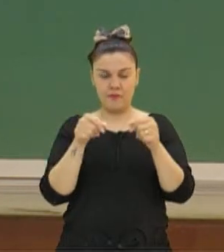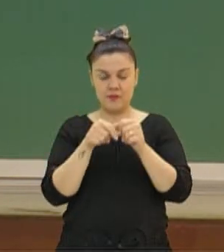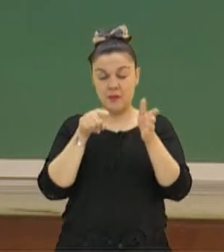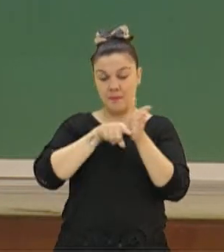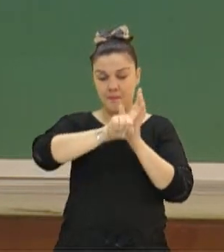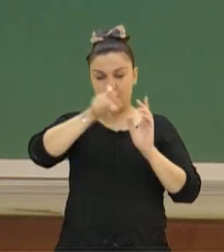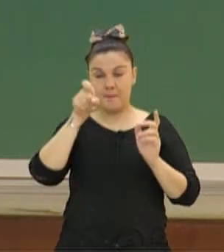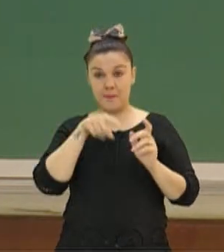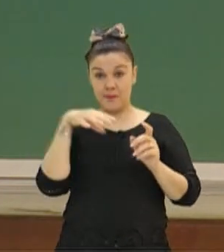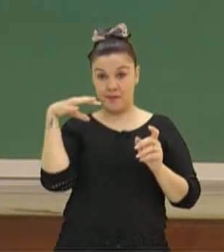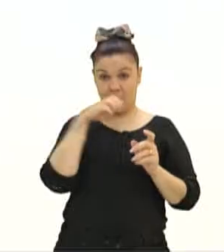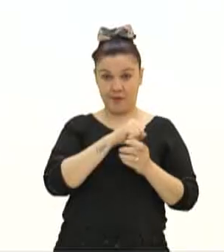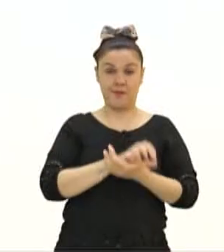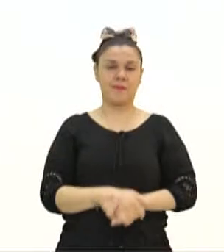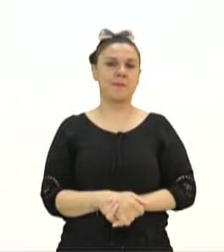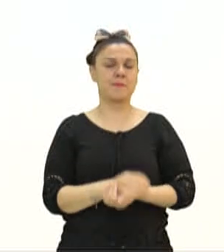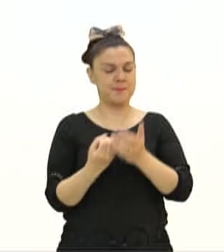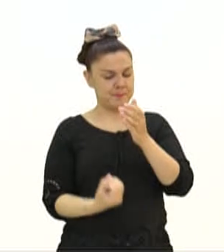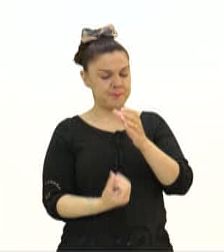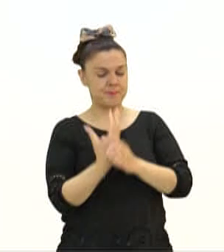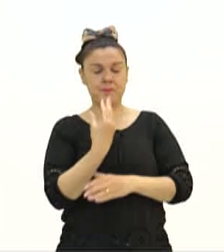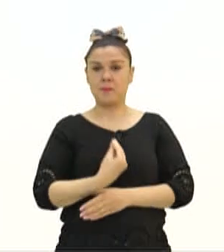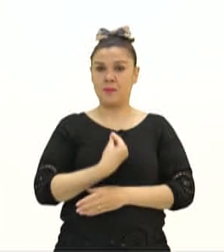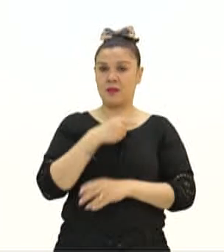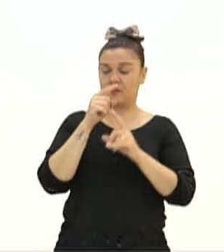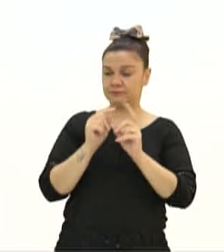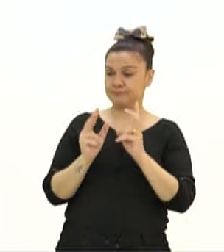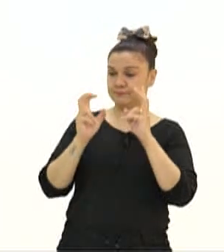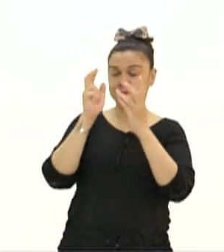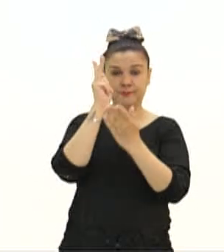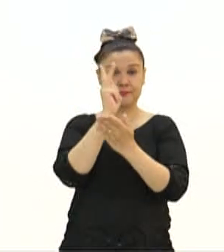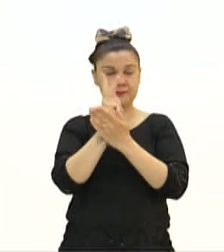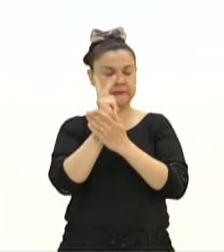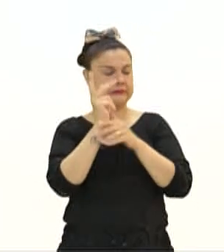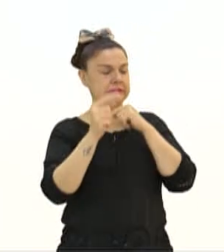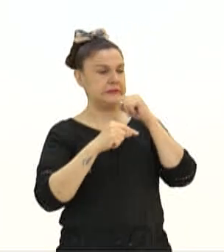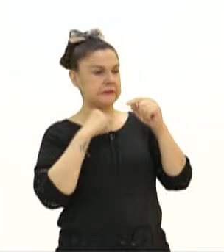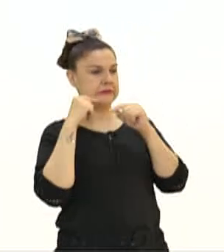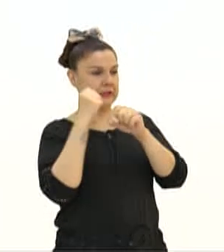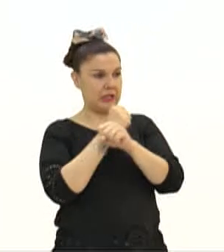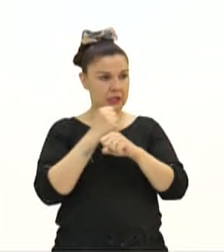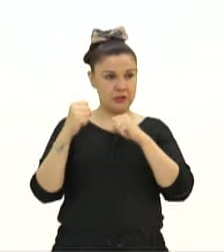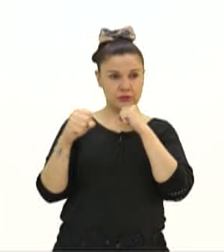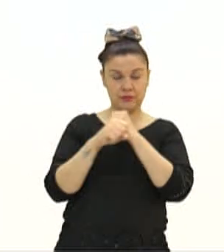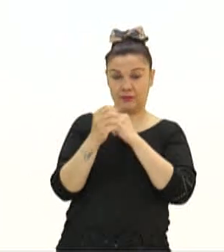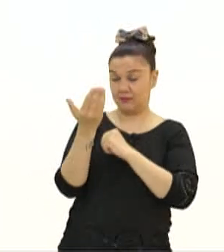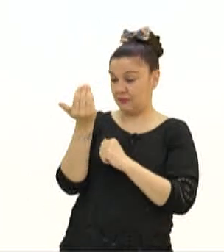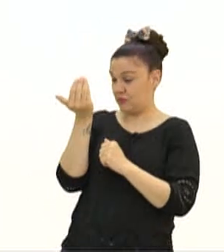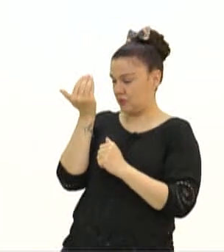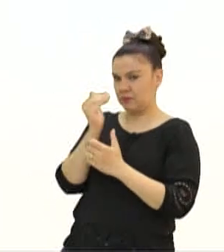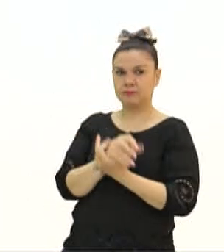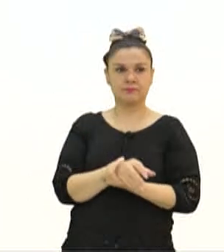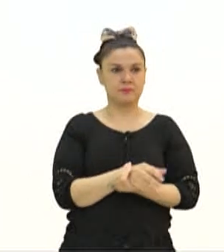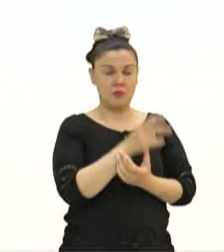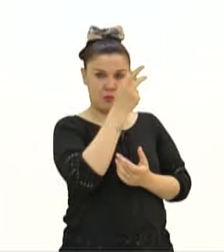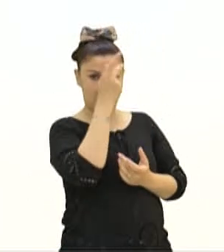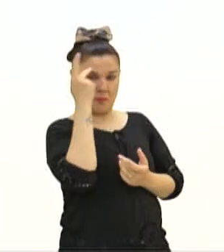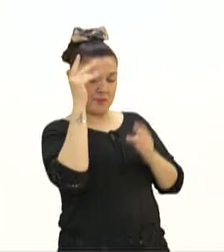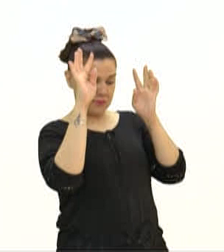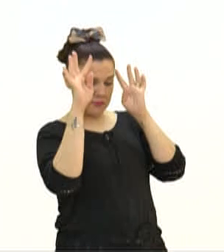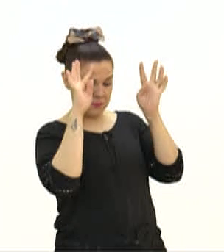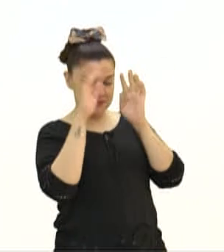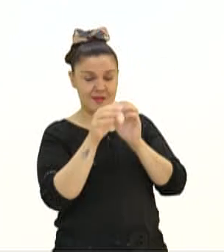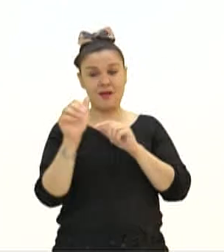refrescar a sua memória. A origem da vida é um tema que sempre intrigou a sociedade desde a antiguidade. Alguns pensadores,